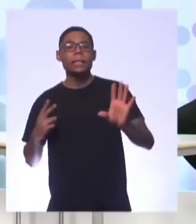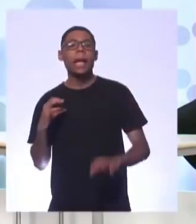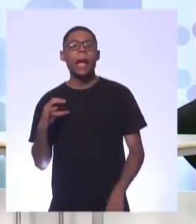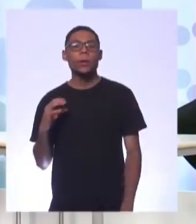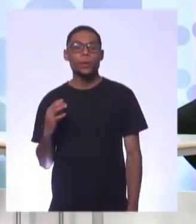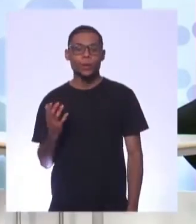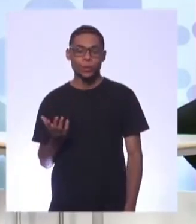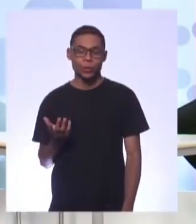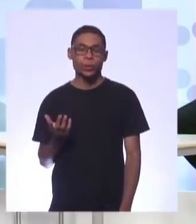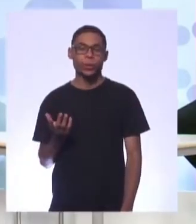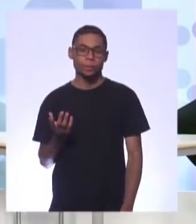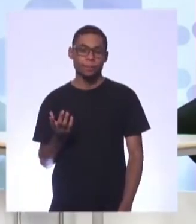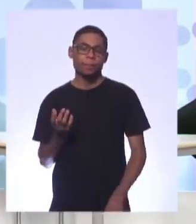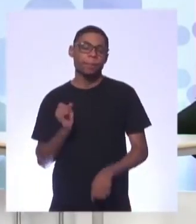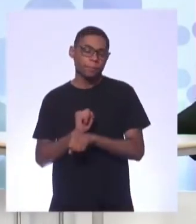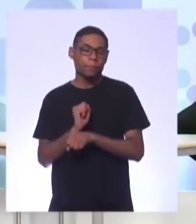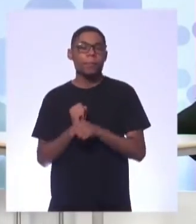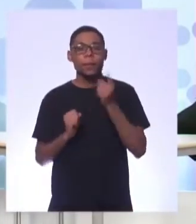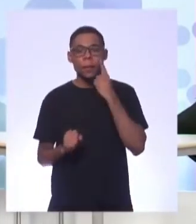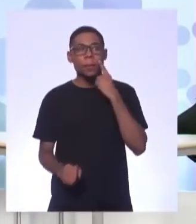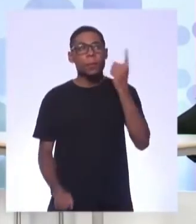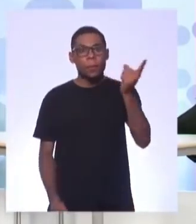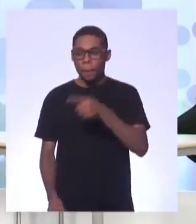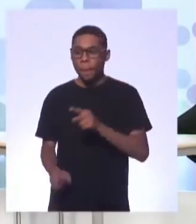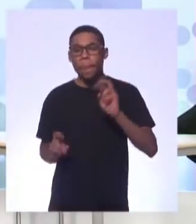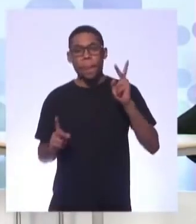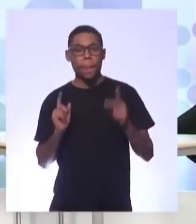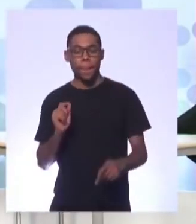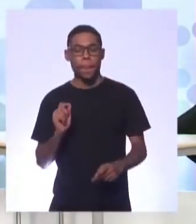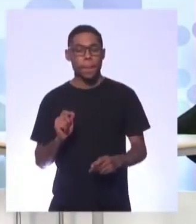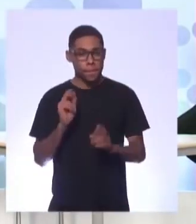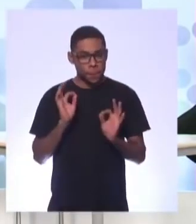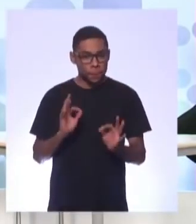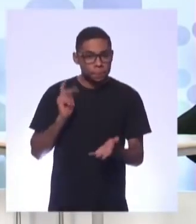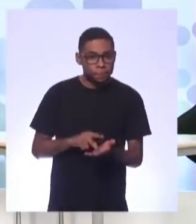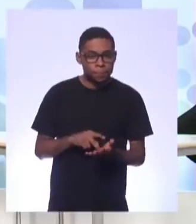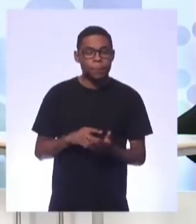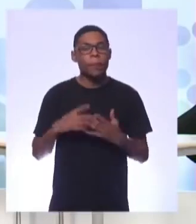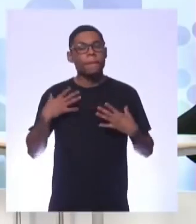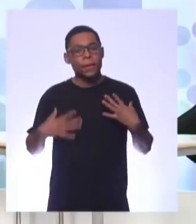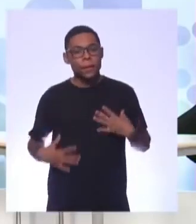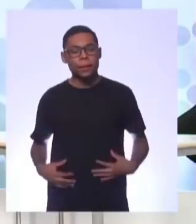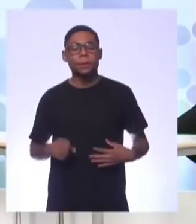é a relação, né? Para você ver qual é a relação de uma para outra, se está dentro da realidade